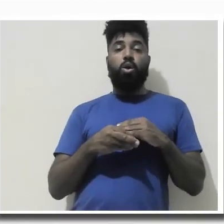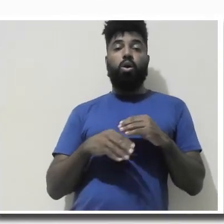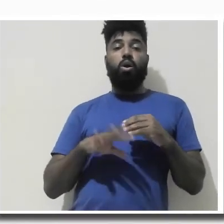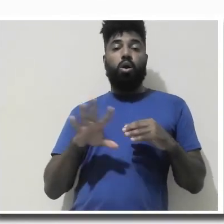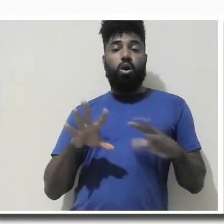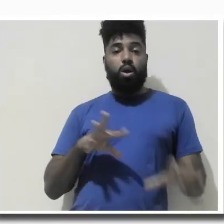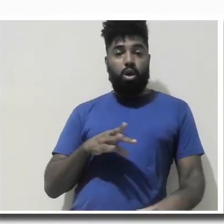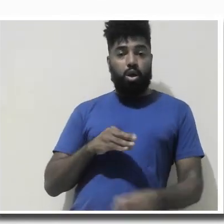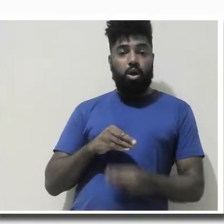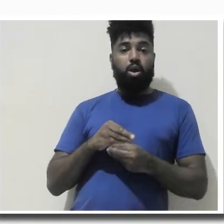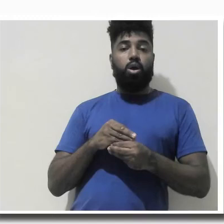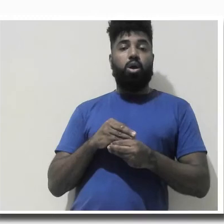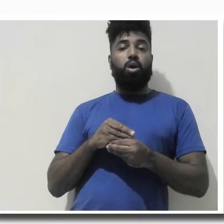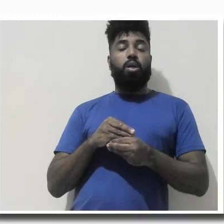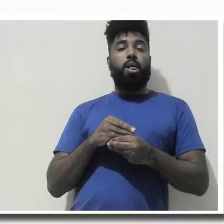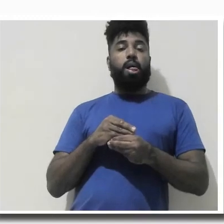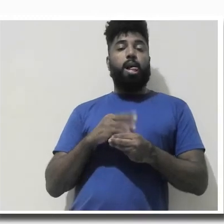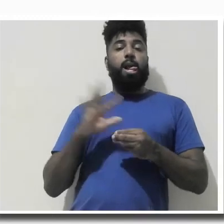complementar,